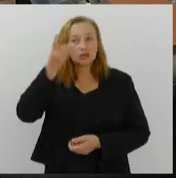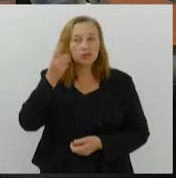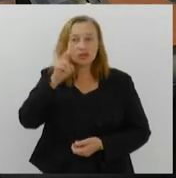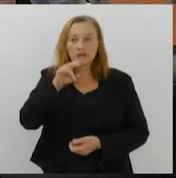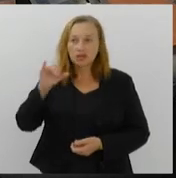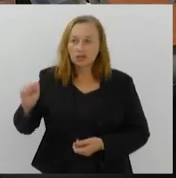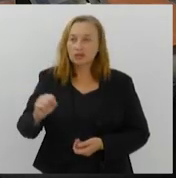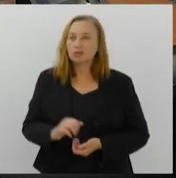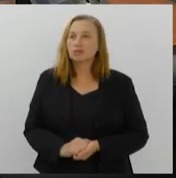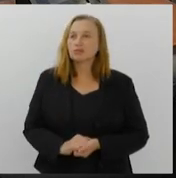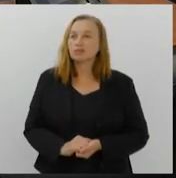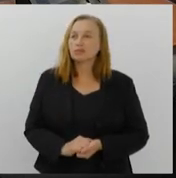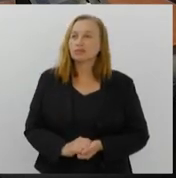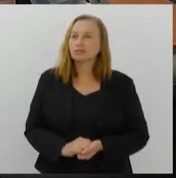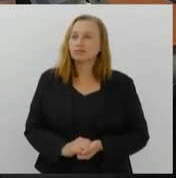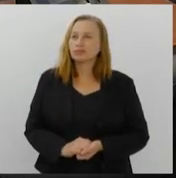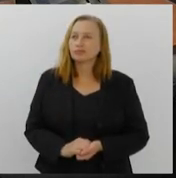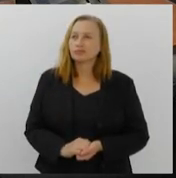Vinícius Cozzolino.